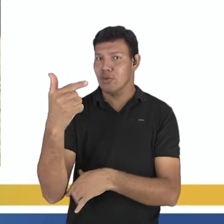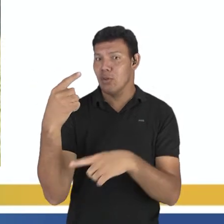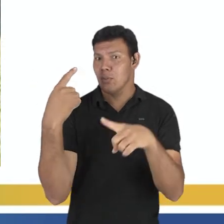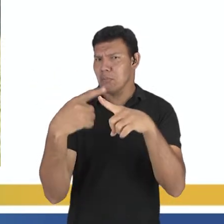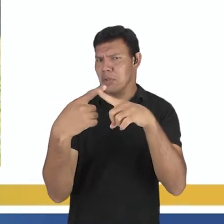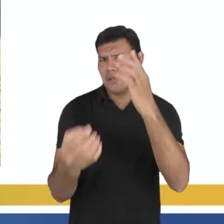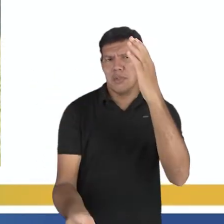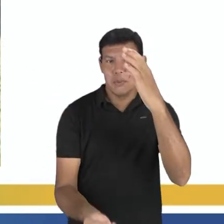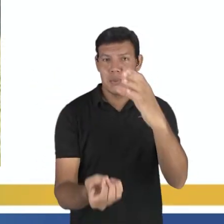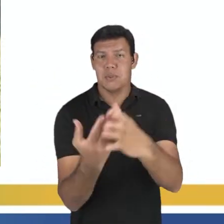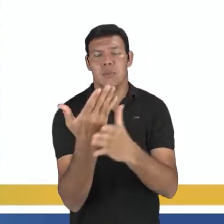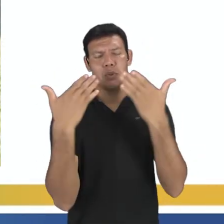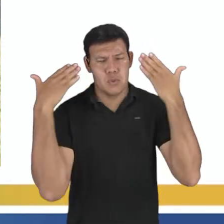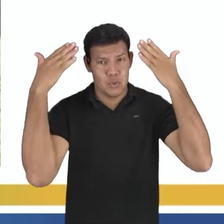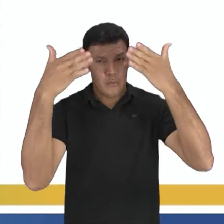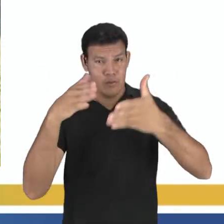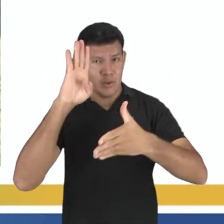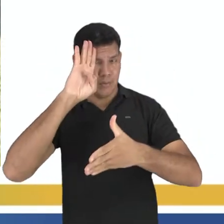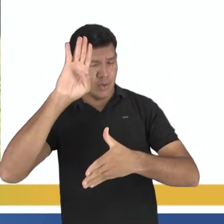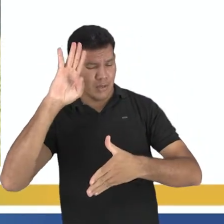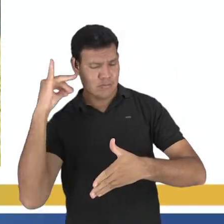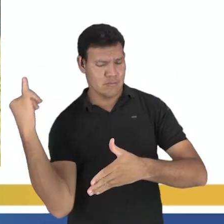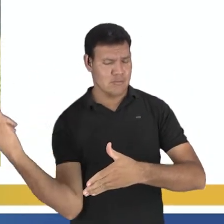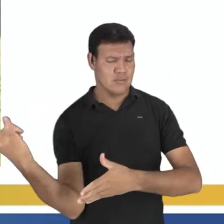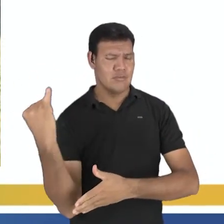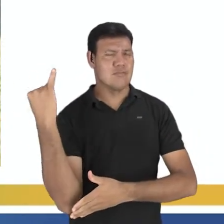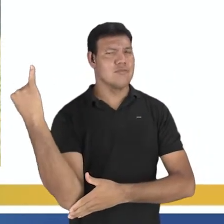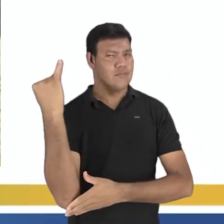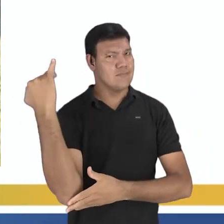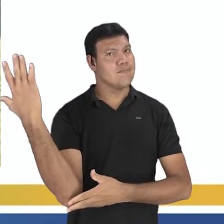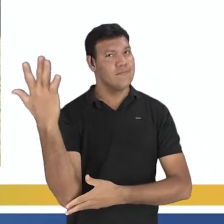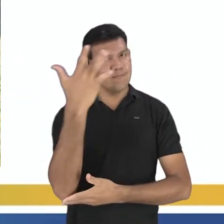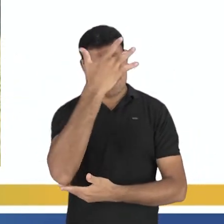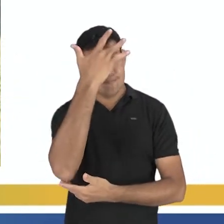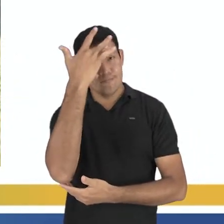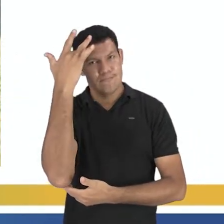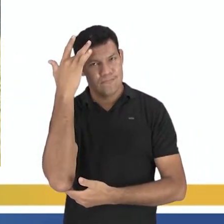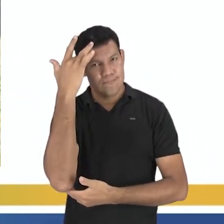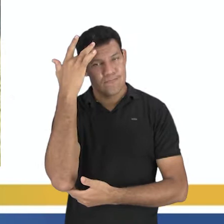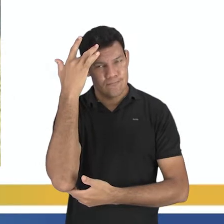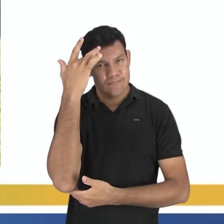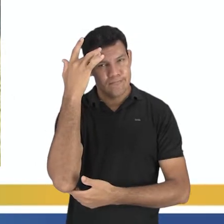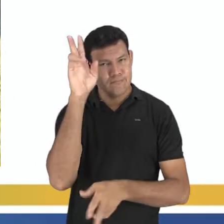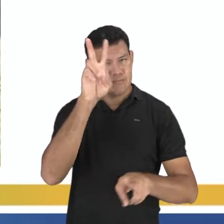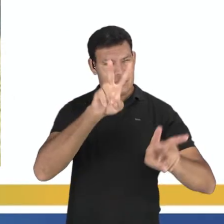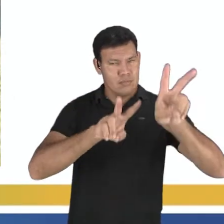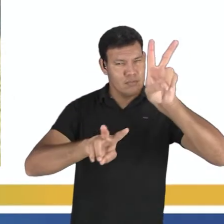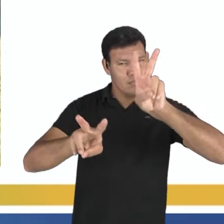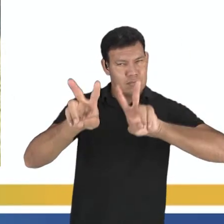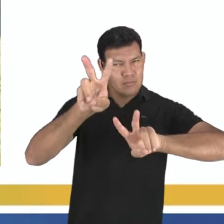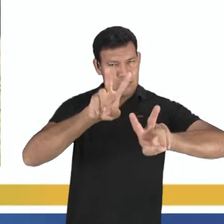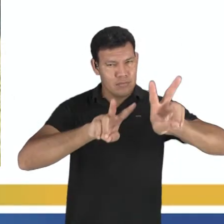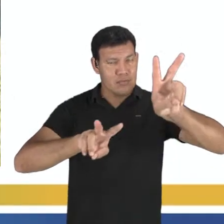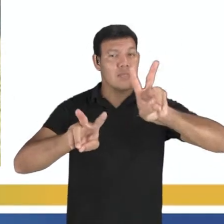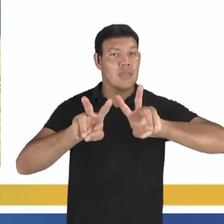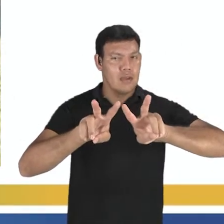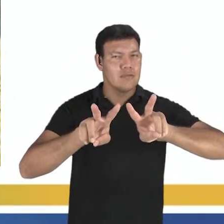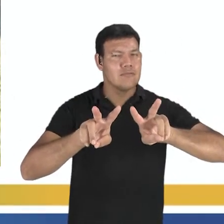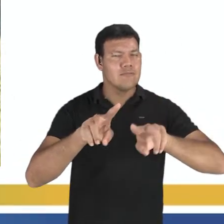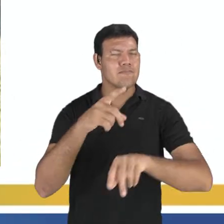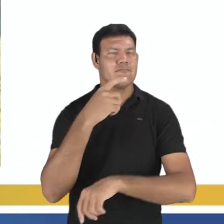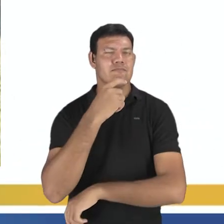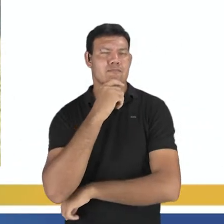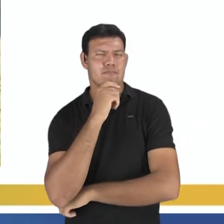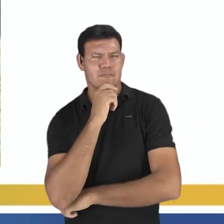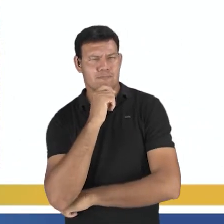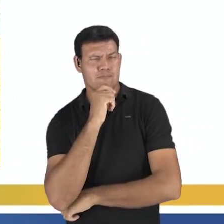é principal, que é mais importante. Uma pessoa, olhando para esta mesma imagem, poderia